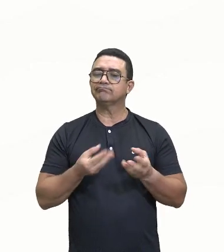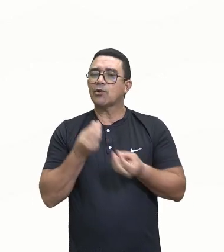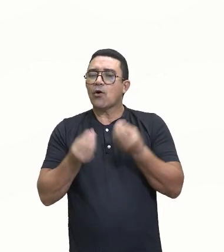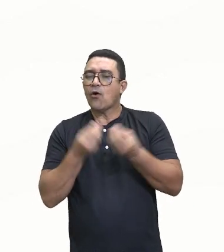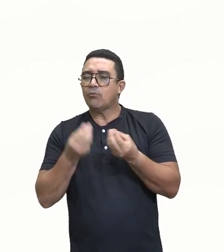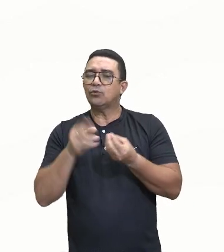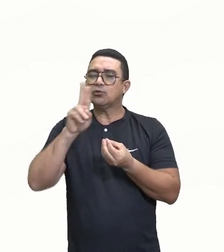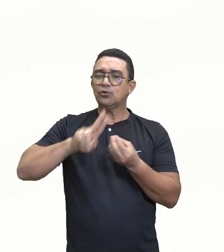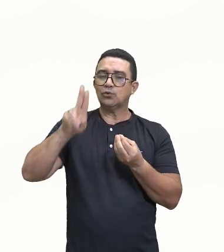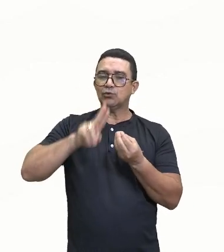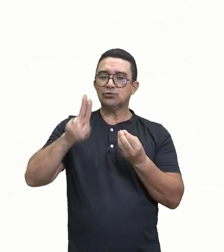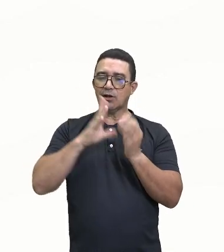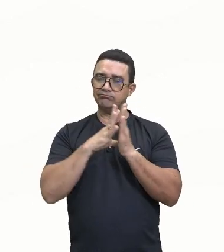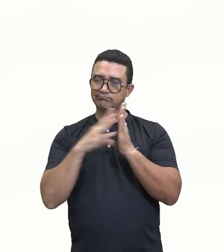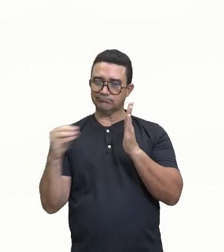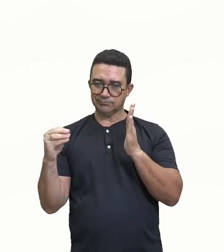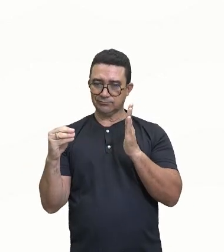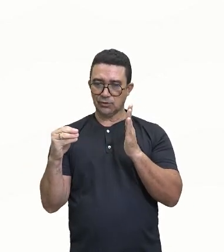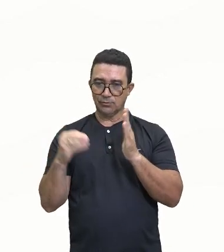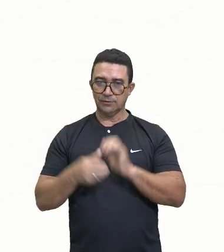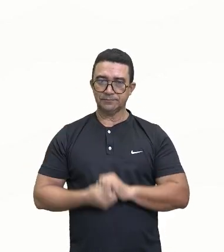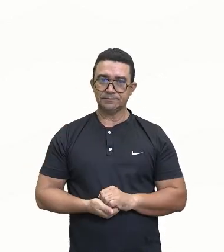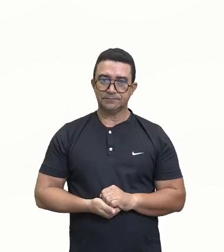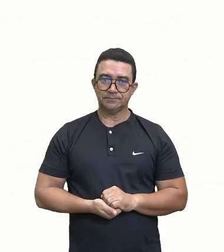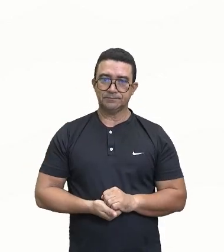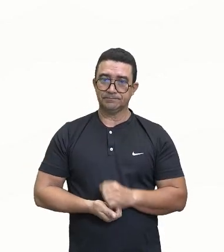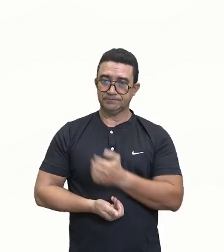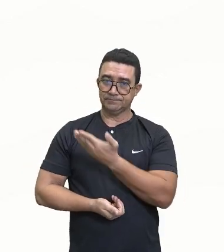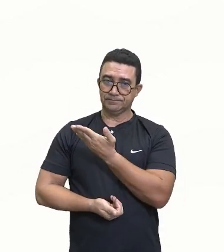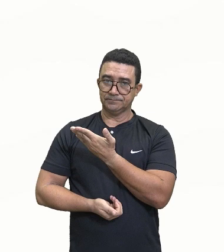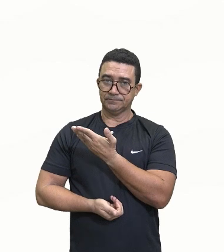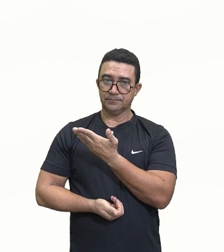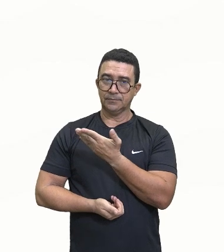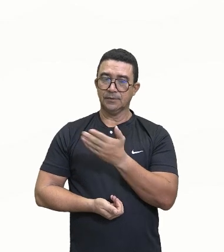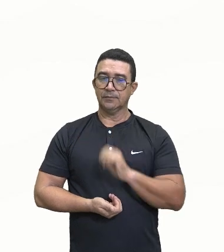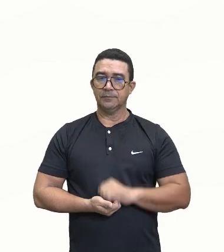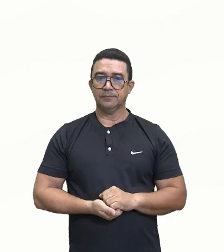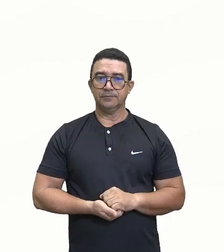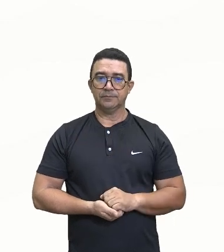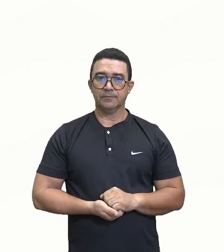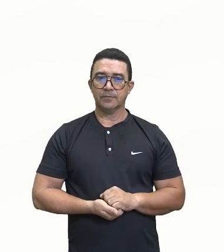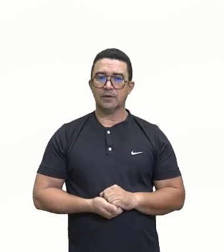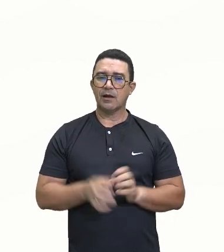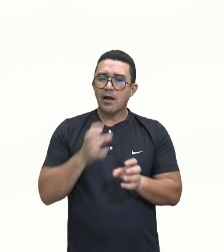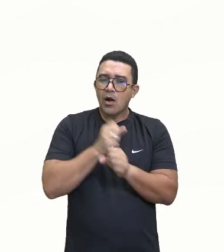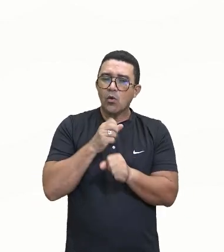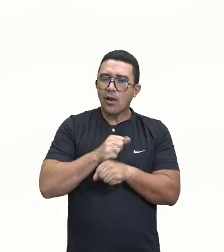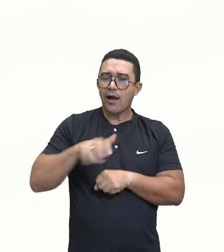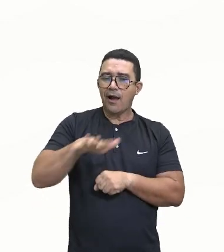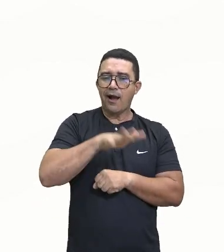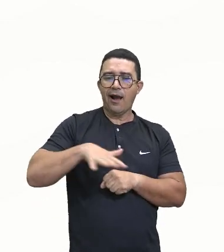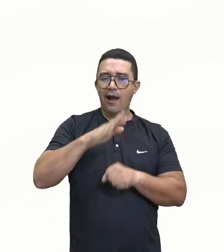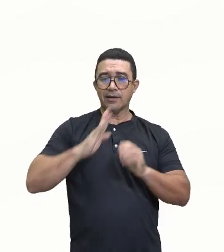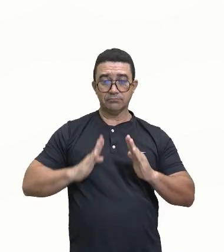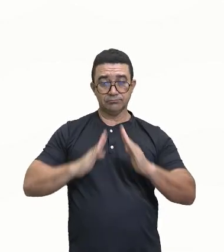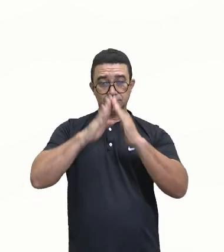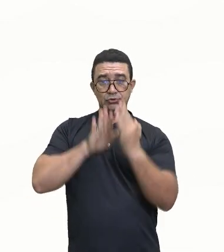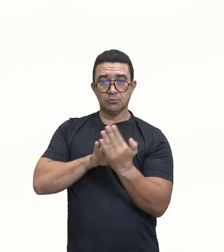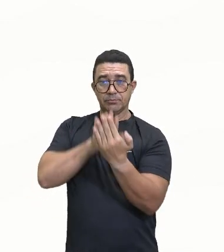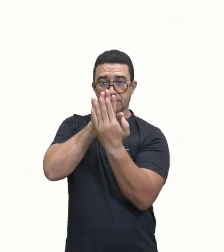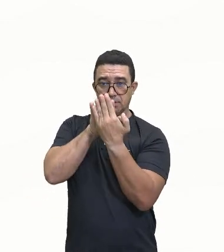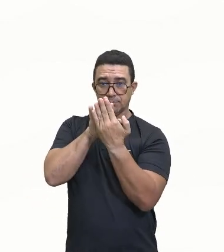essas expressões em uma aplicação. Começando aqui, ó, nossa primeira aplicação. Calcule a área de uma